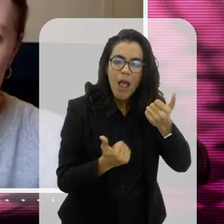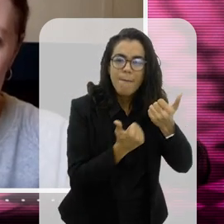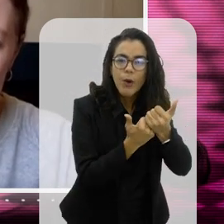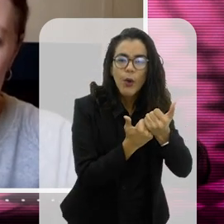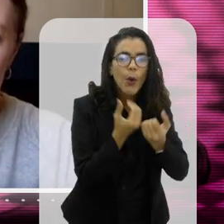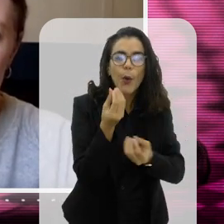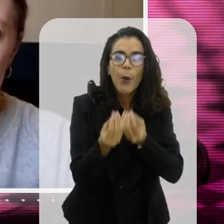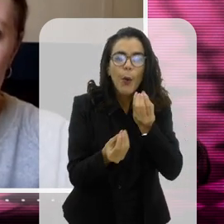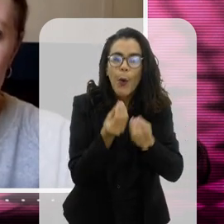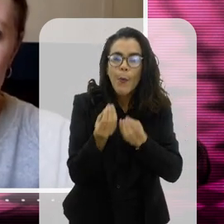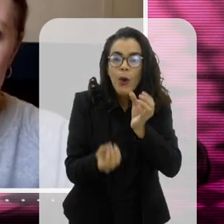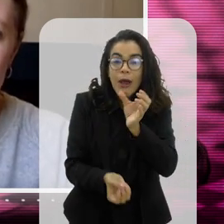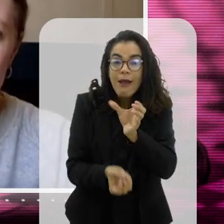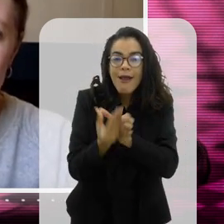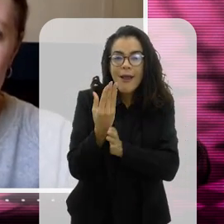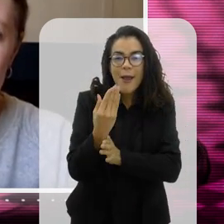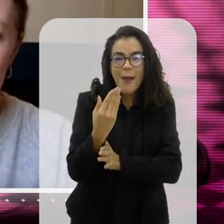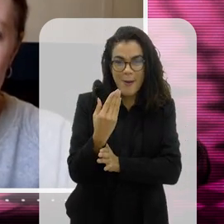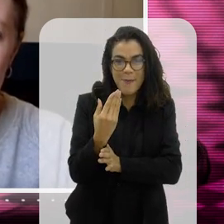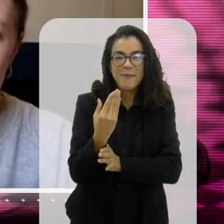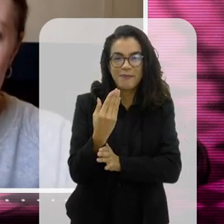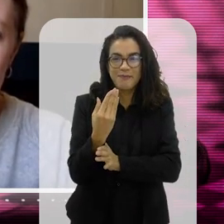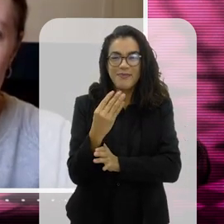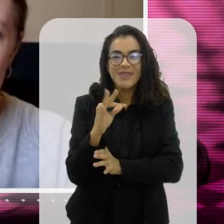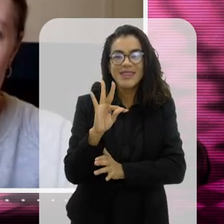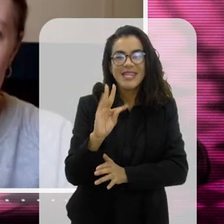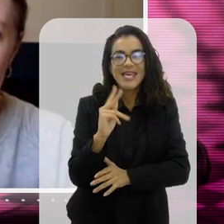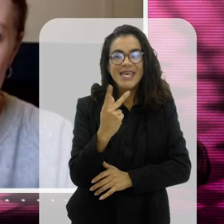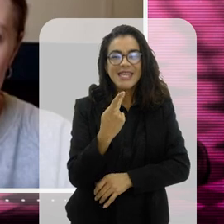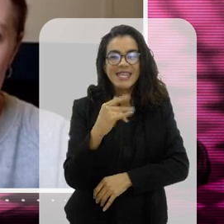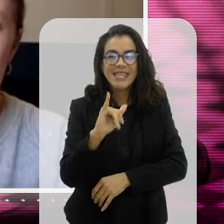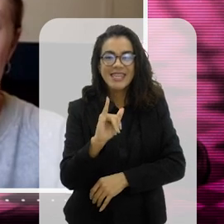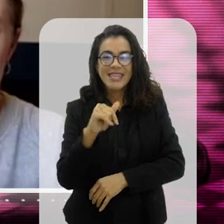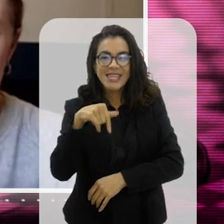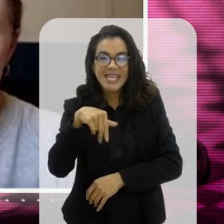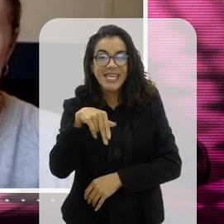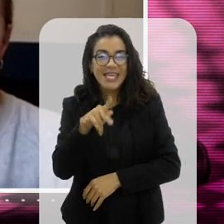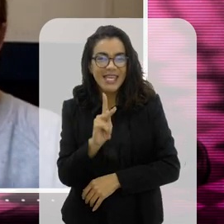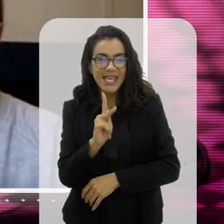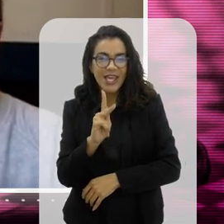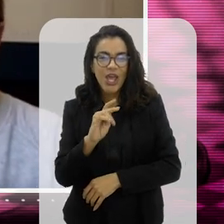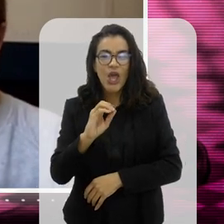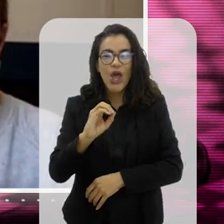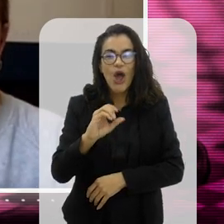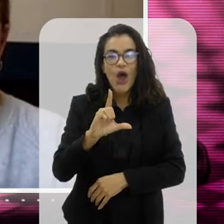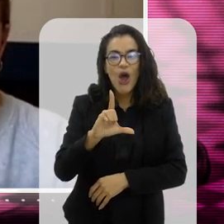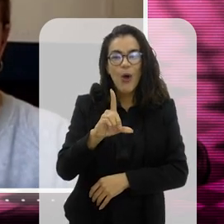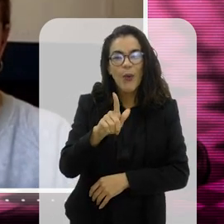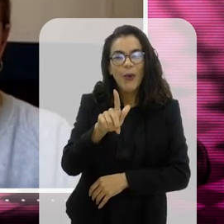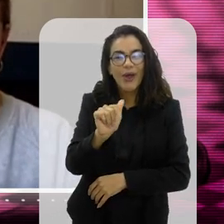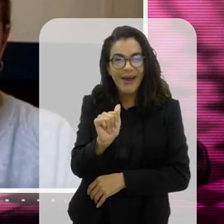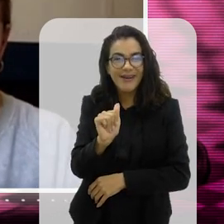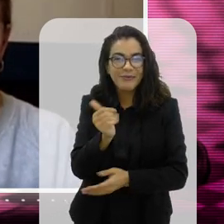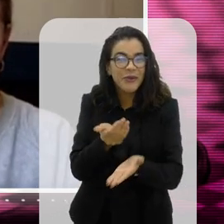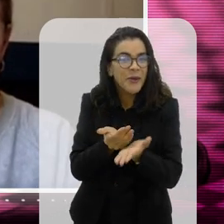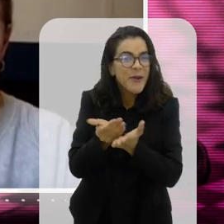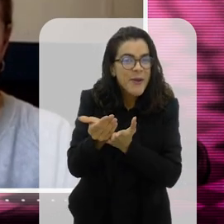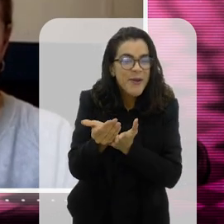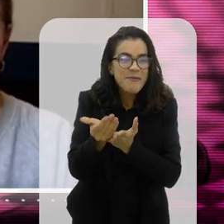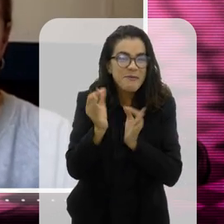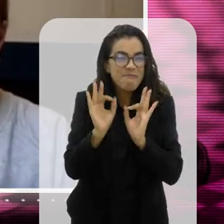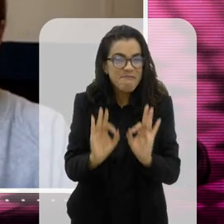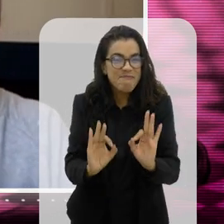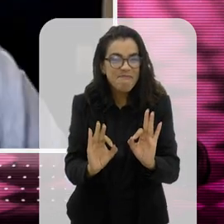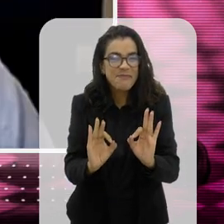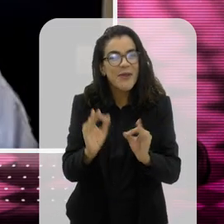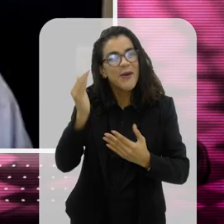apoio. Como que veio a criação da Think Olga? Para quem está nos assistindo, explicar primeiramente, começar pelo começo,